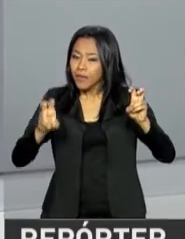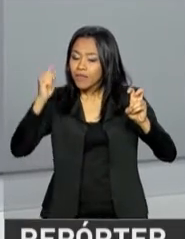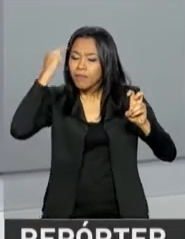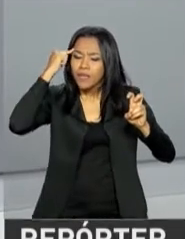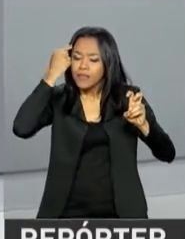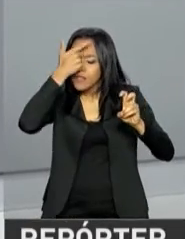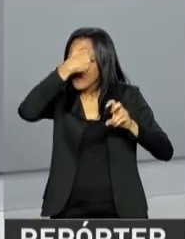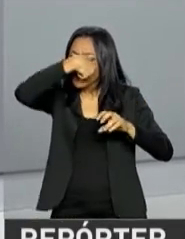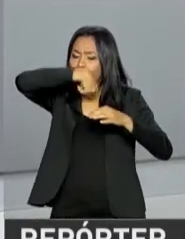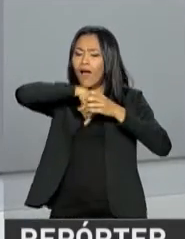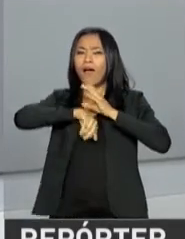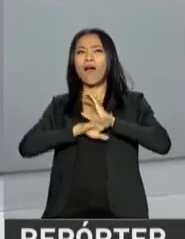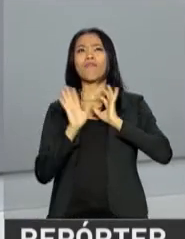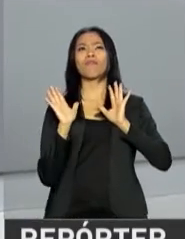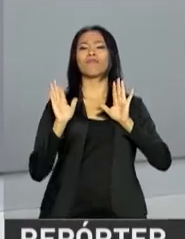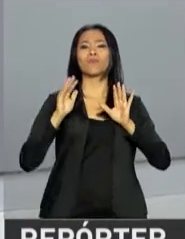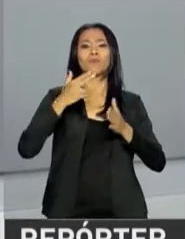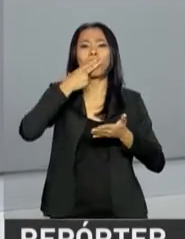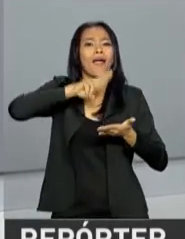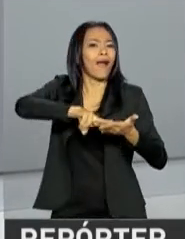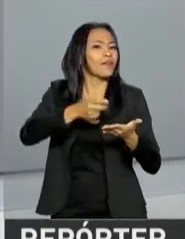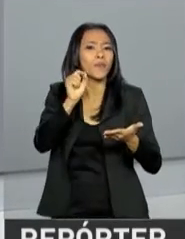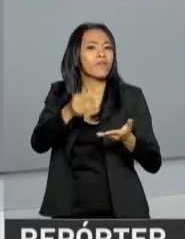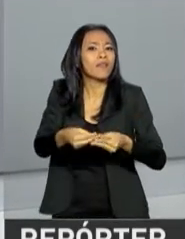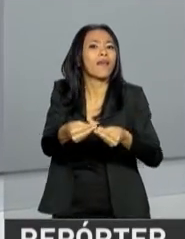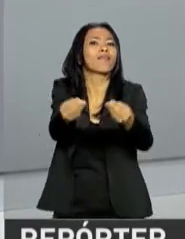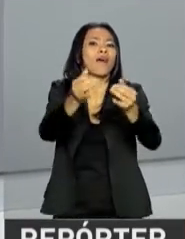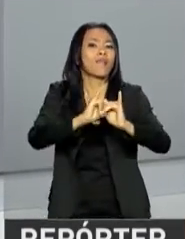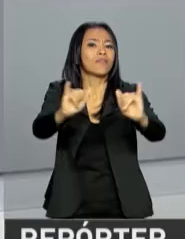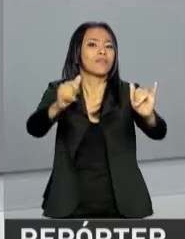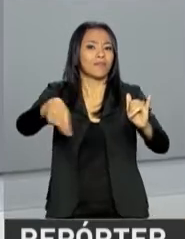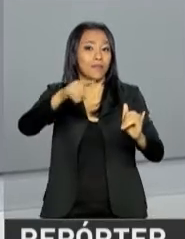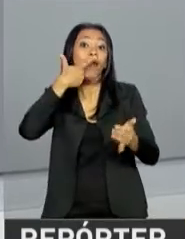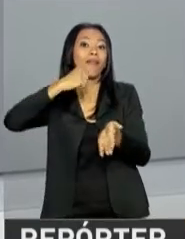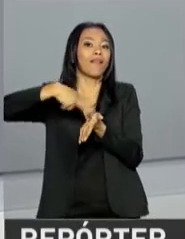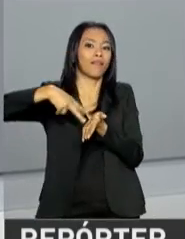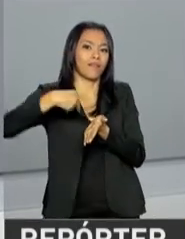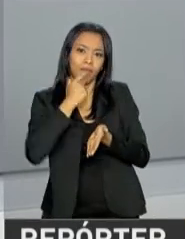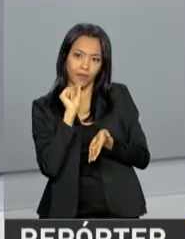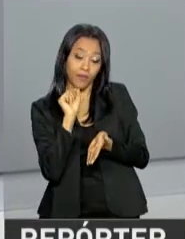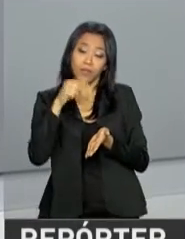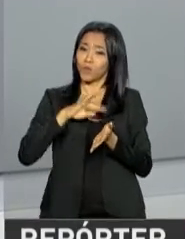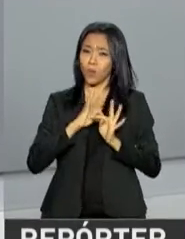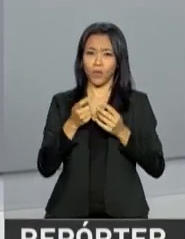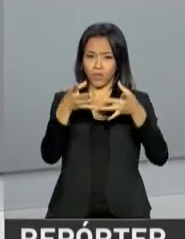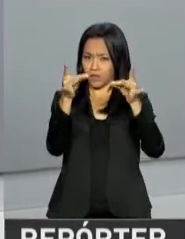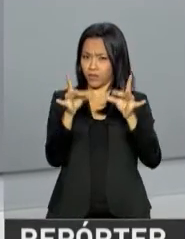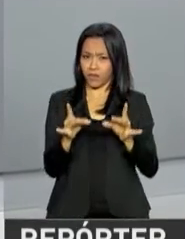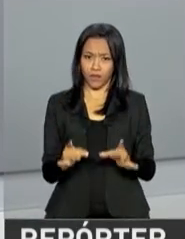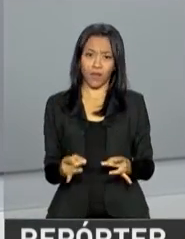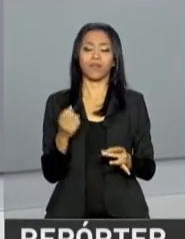carta que viaja no tempo que mensagem você quer deixar para os seus leitores todas as informações sobre o concurso estão disponíveis